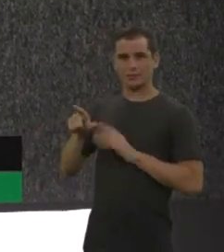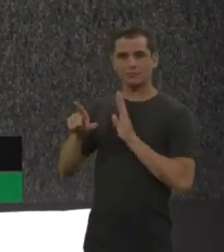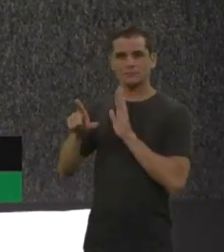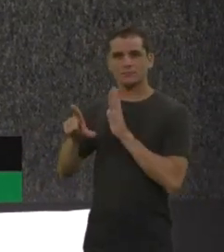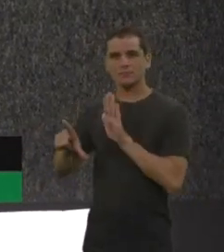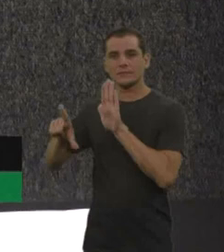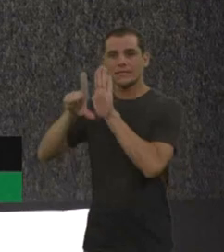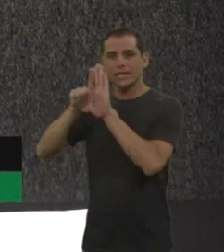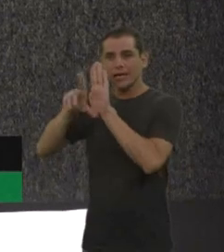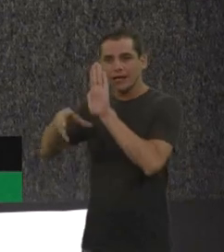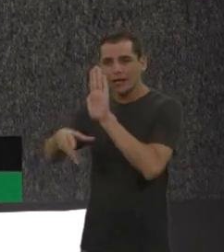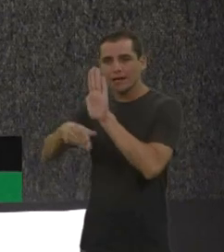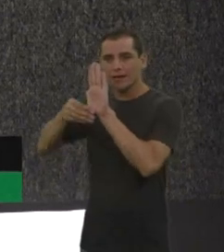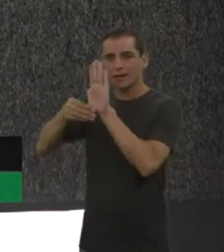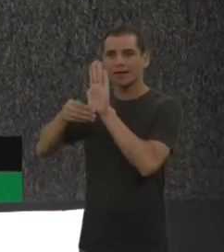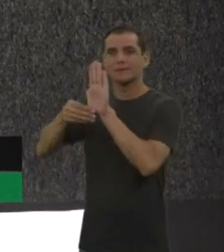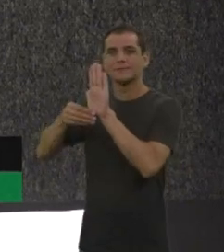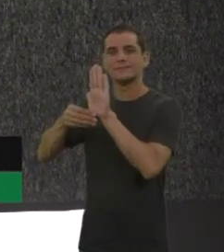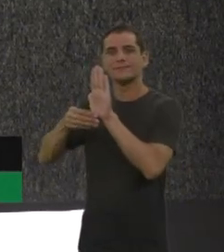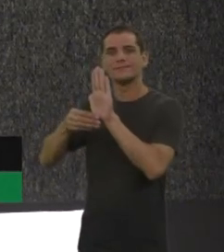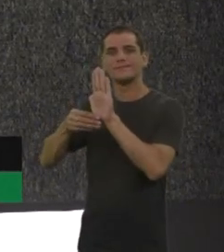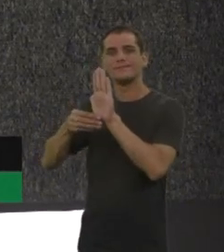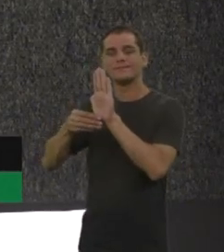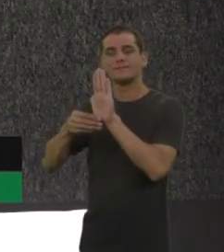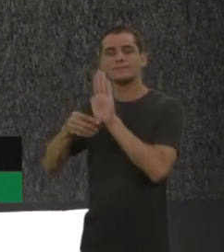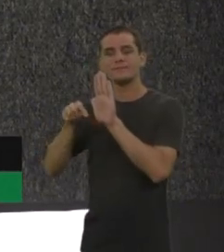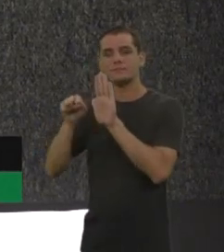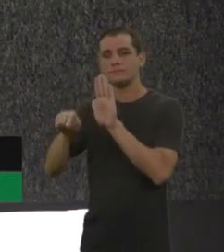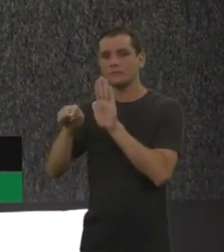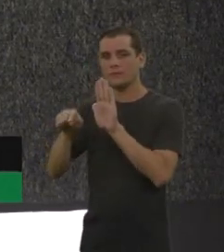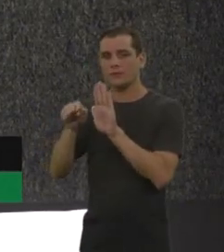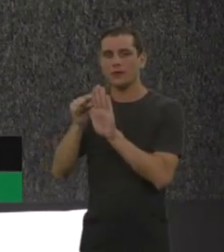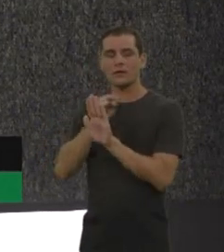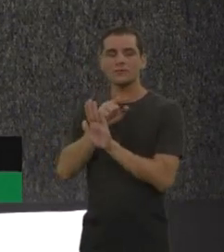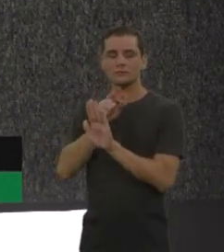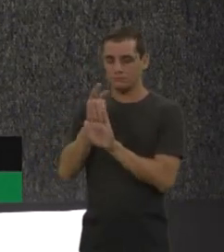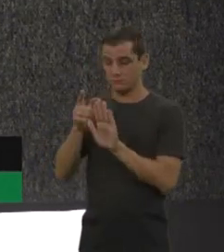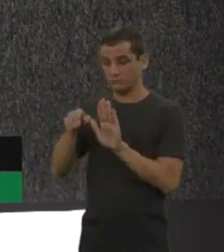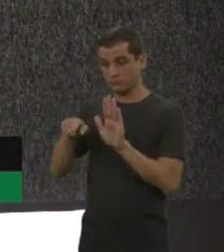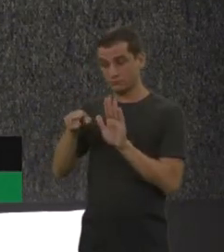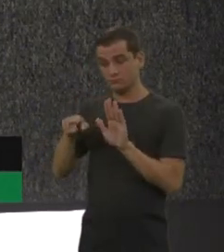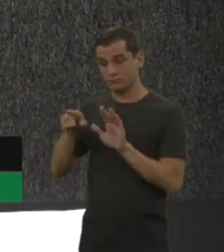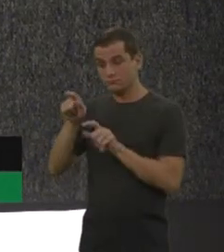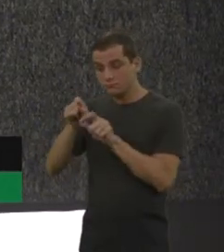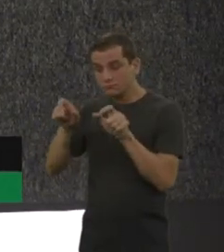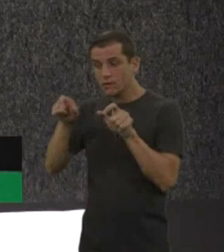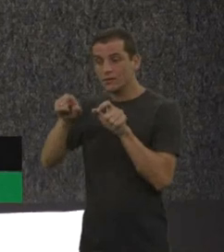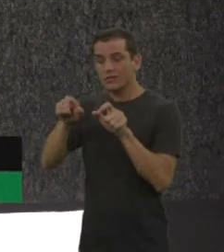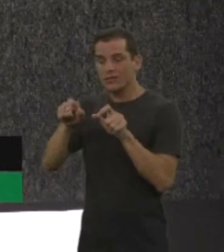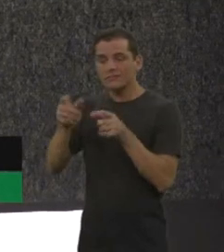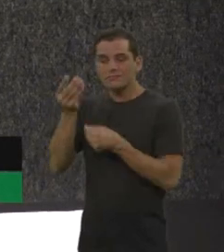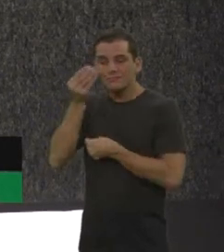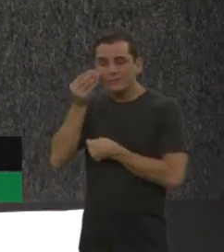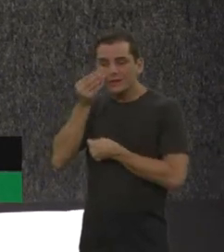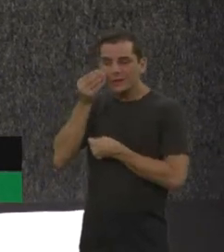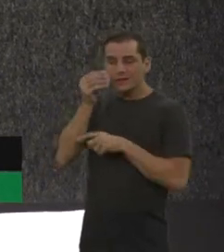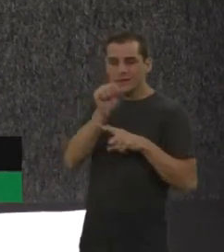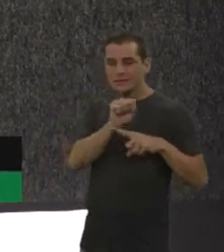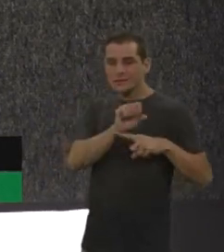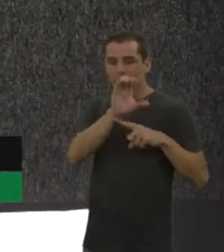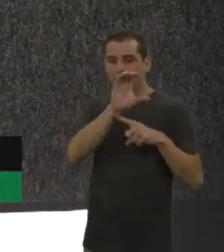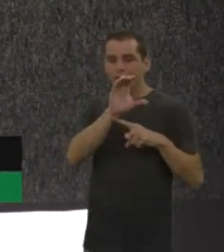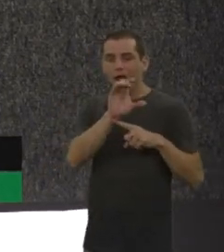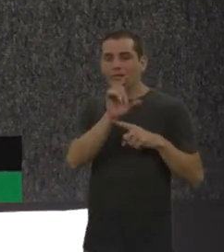e secretária Carmen, de a gente, na medida do possível, transformar Santa Catarina num